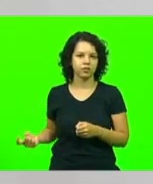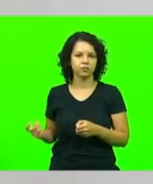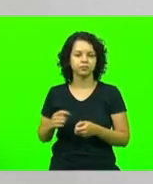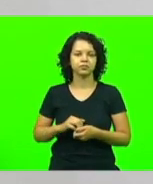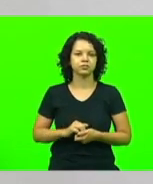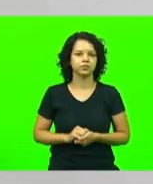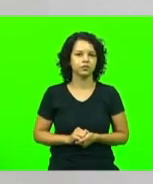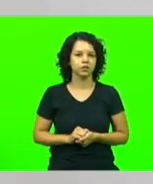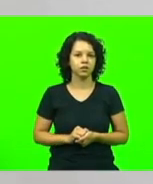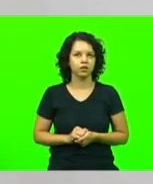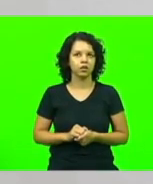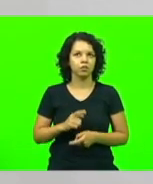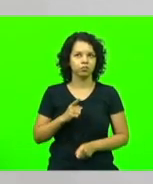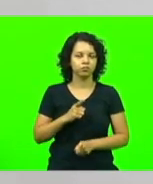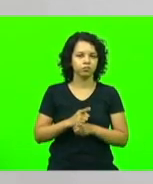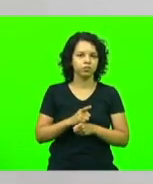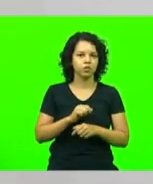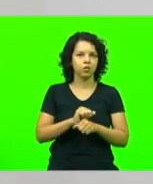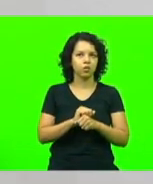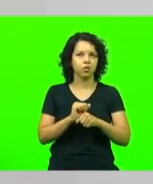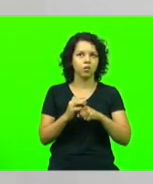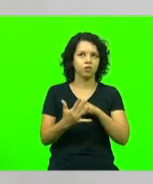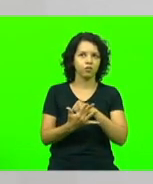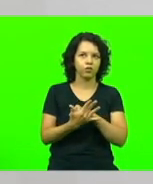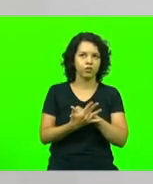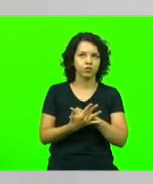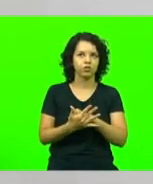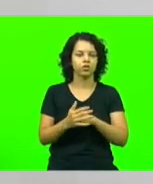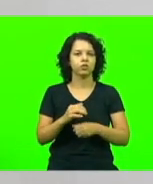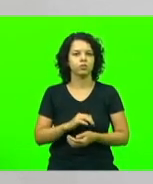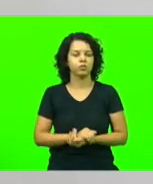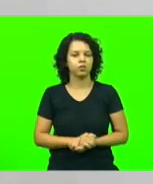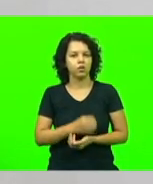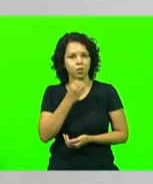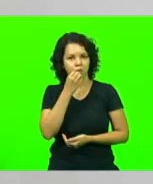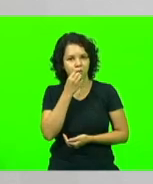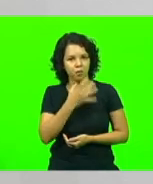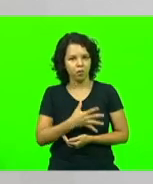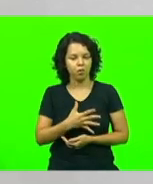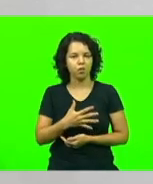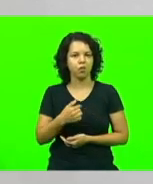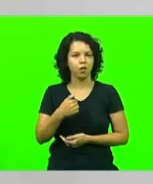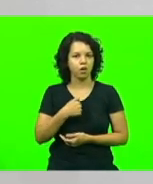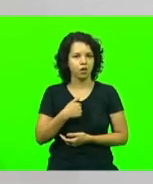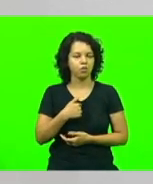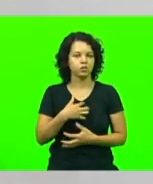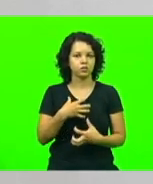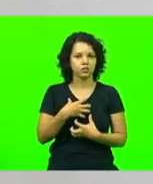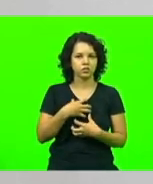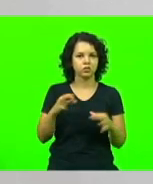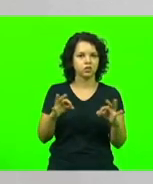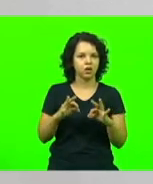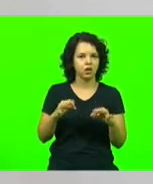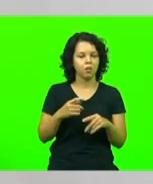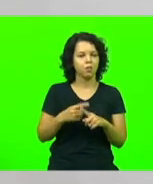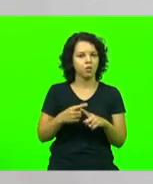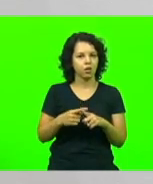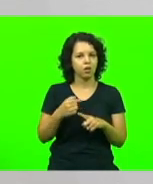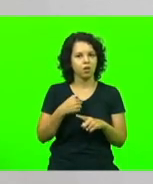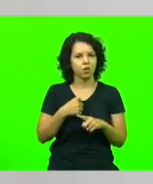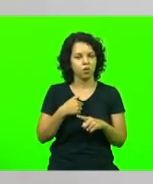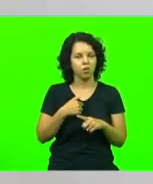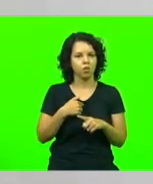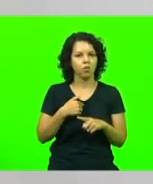Fui diagnosticado com o Covid, graças a Deus, assintomático, porque tomei os devidos cuidados, usei